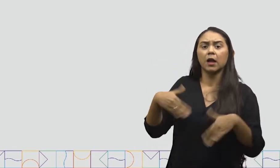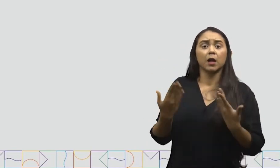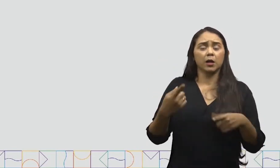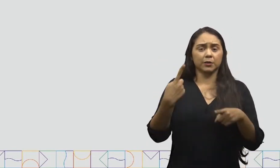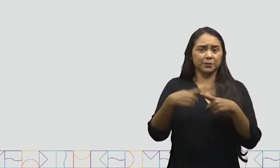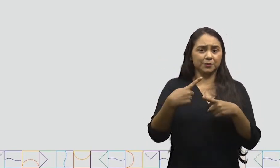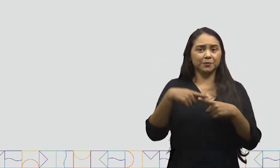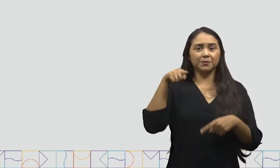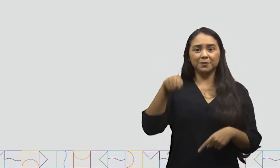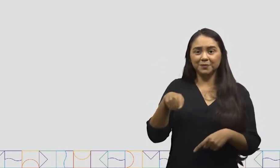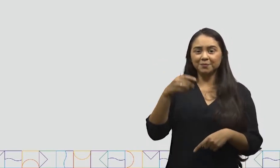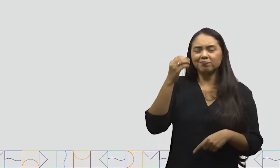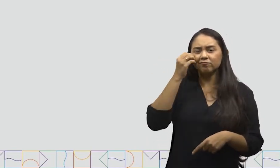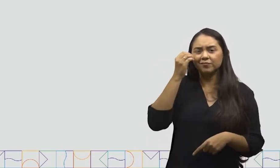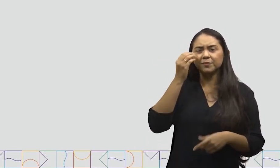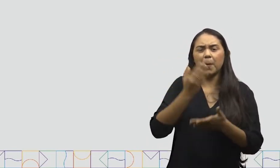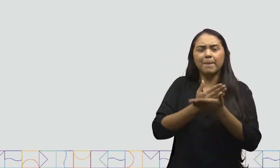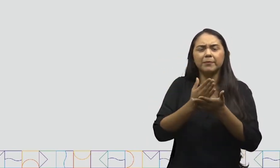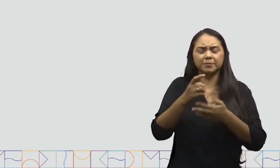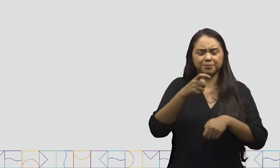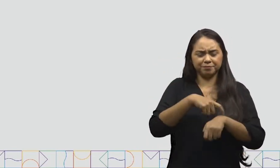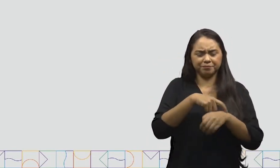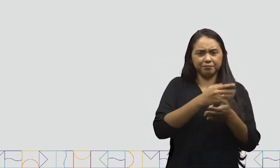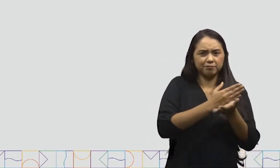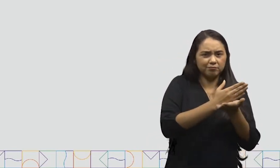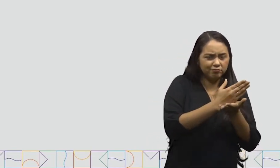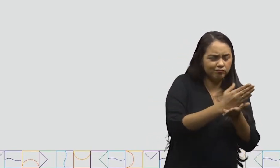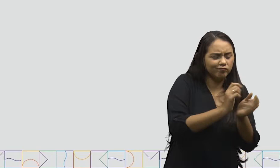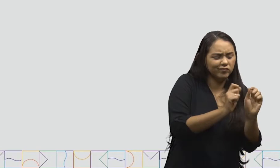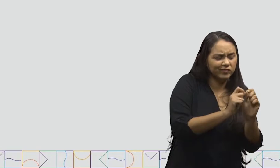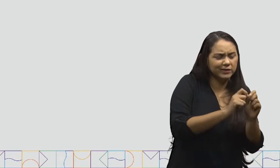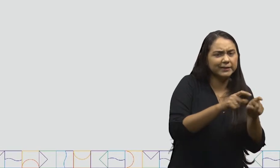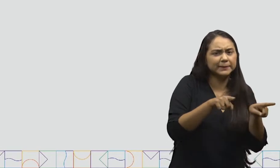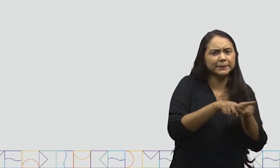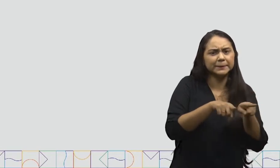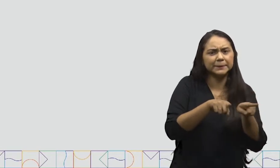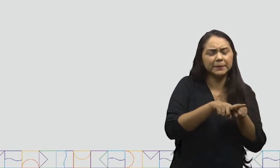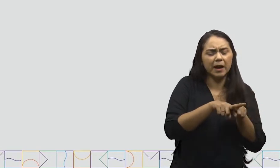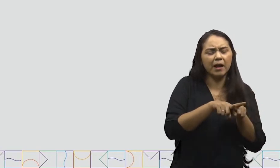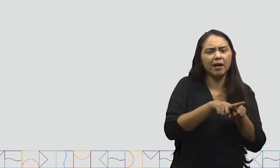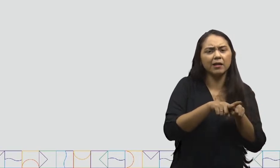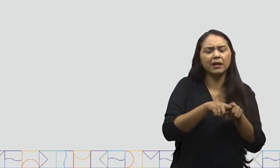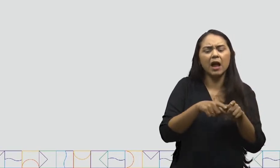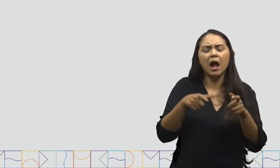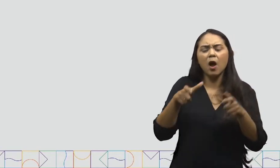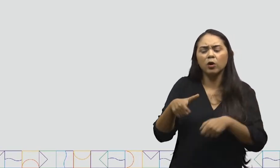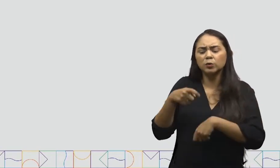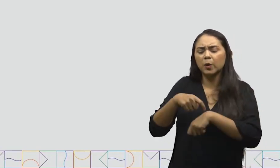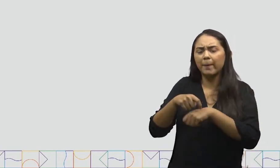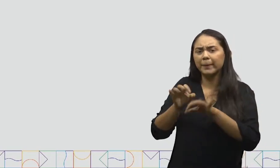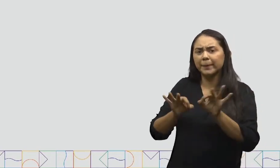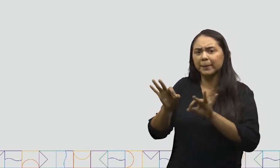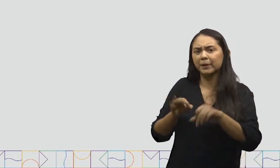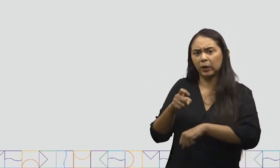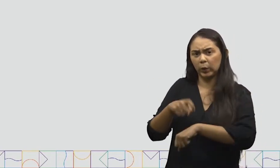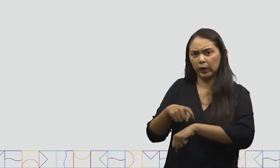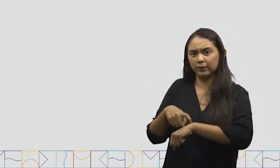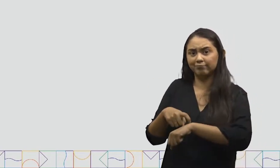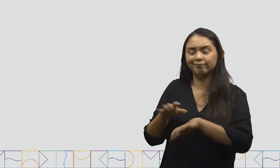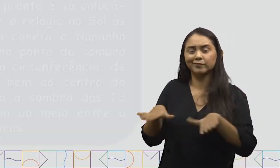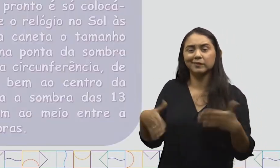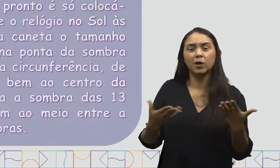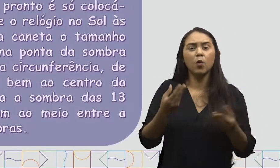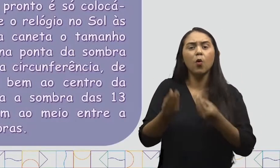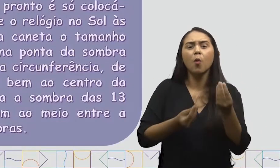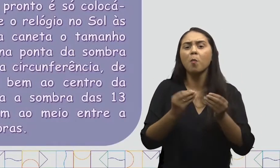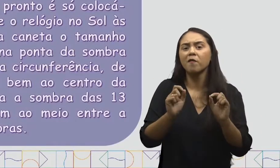o experimento inicia desde a confecção do relógio até a parte de determinar as horas. Portanto,